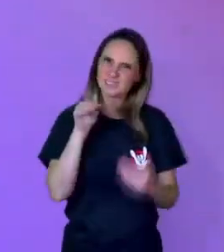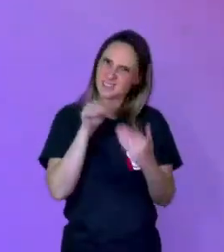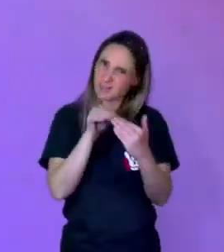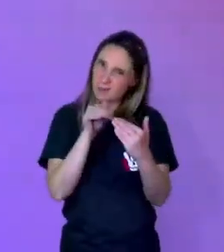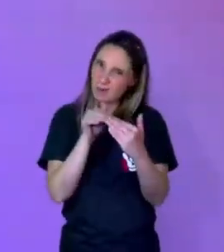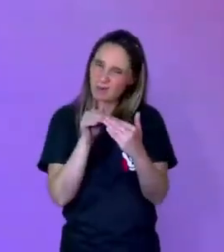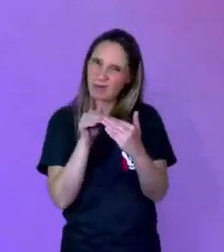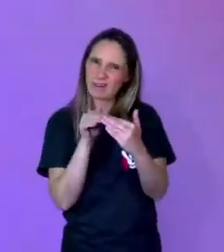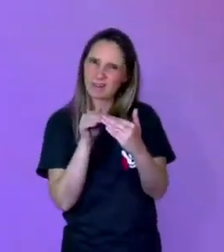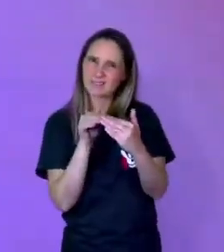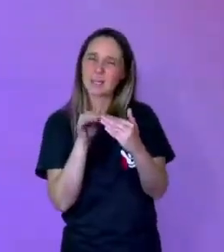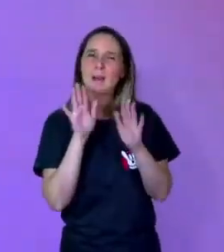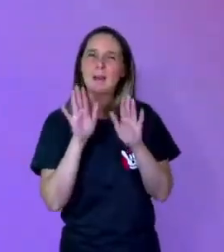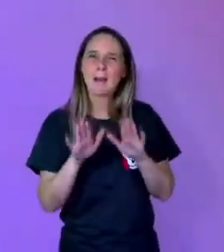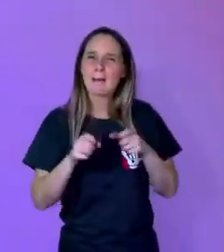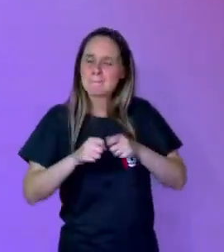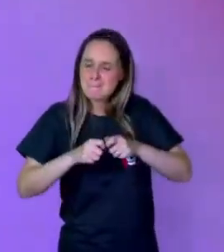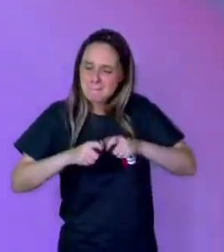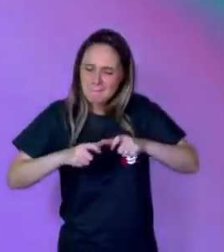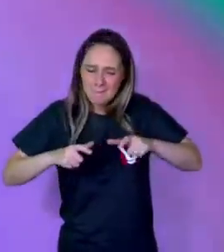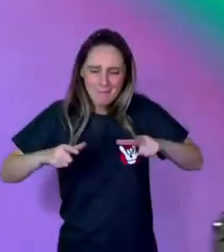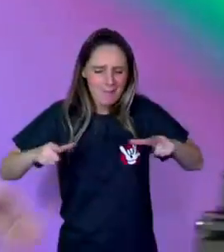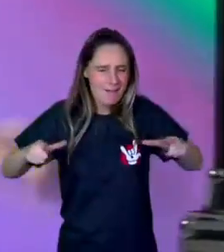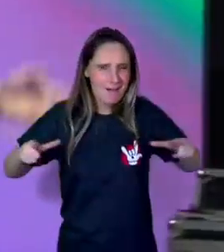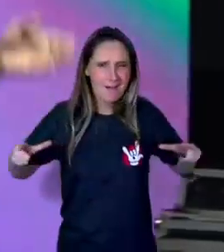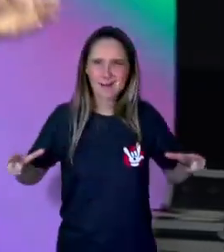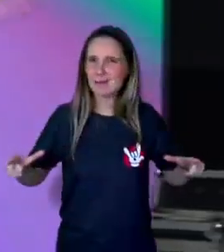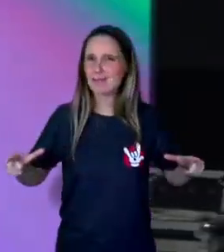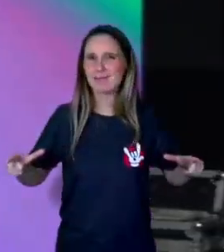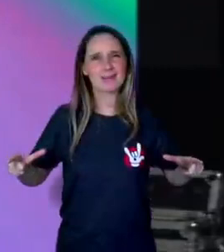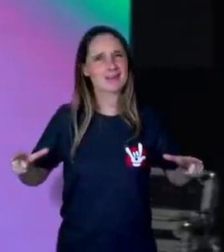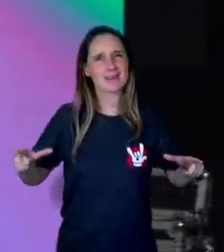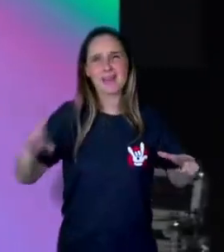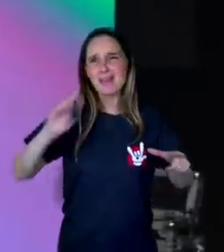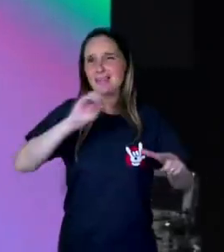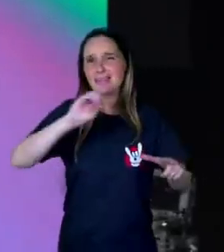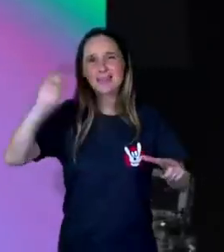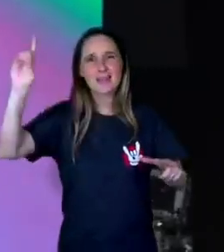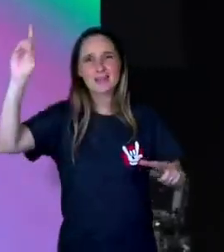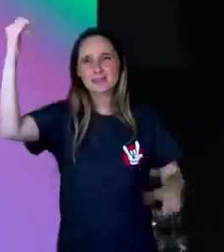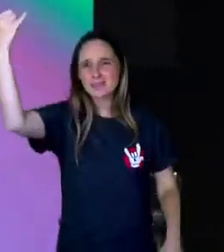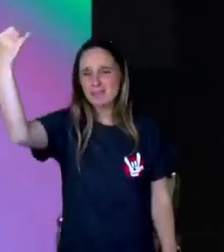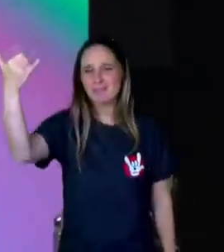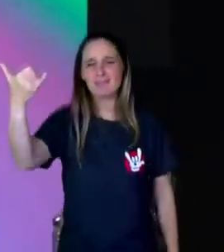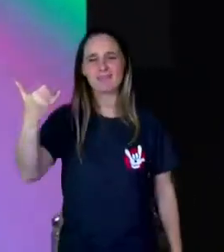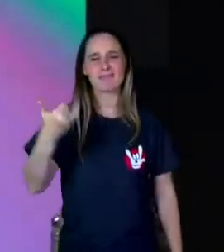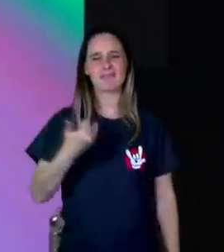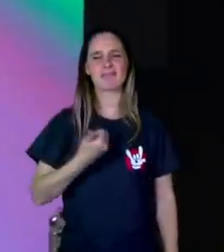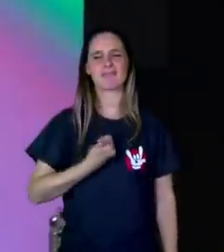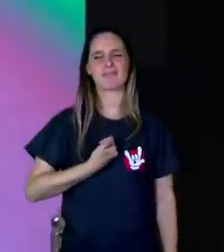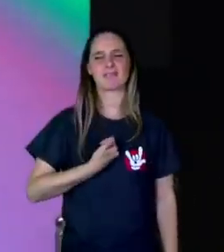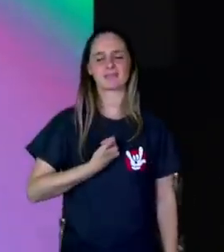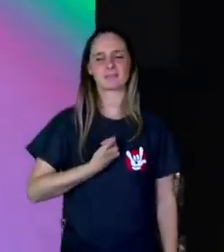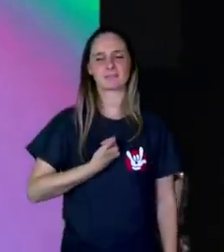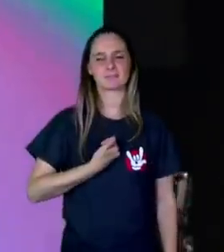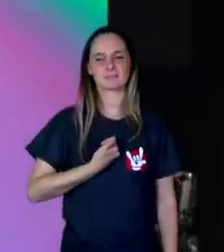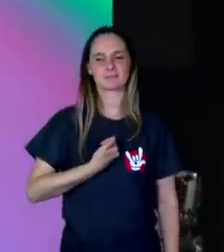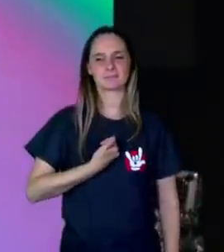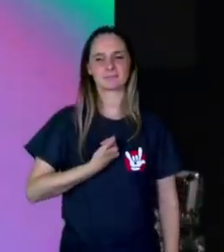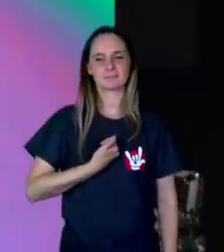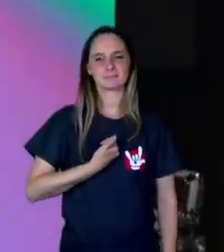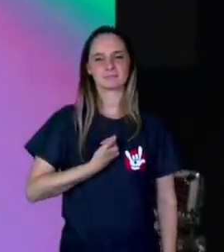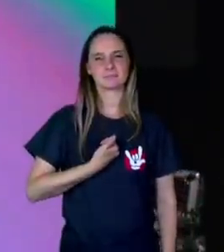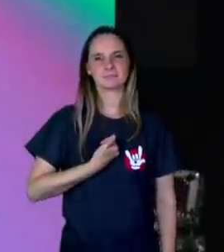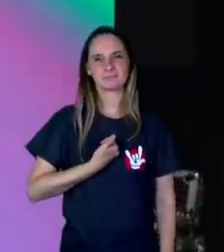mas a maioria esmagadora das vezes, Deus quando te dá um encontro, no qual Ele libera o teu